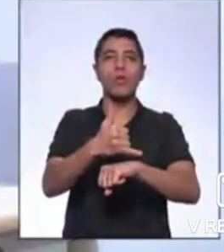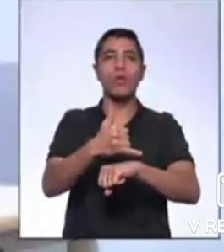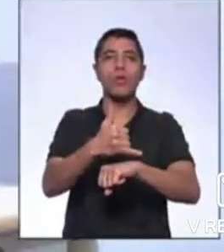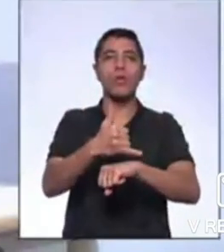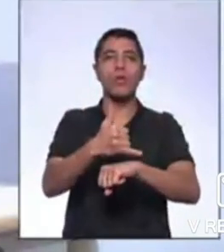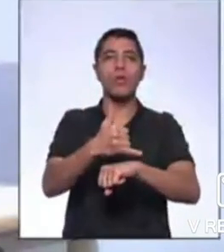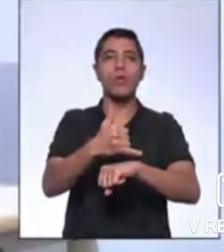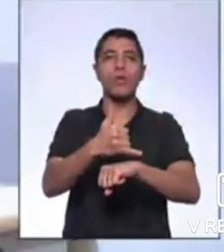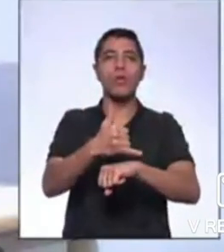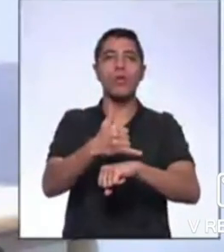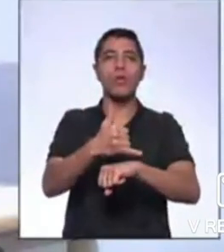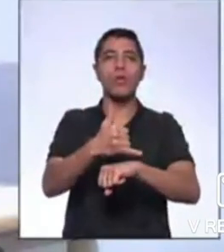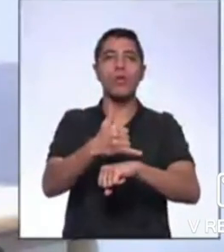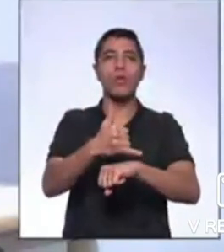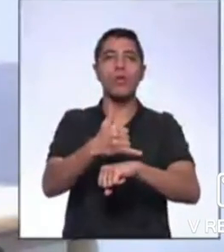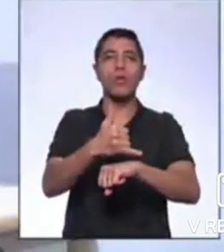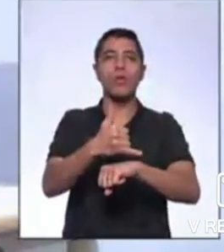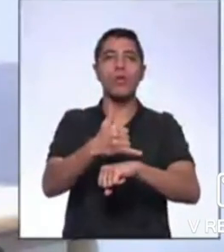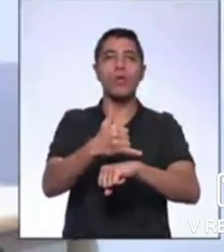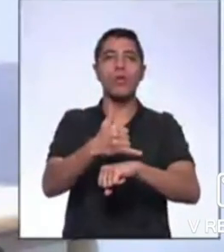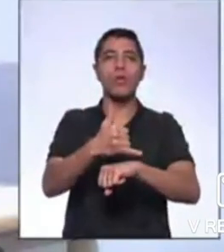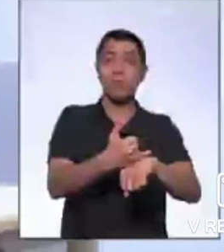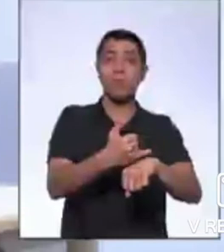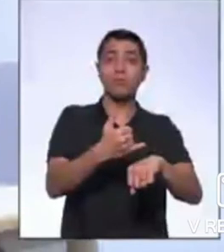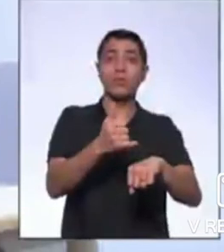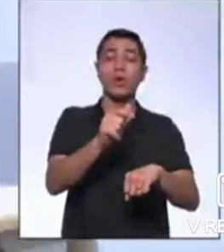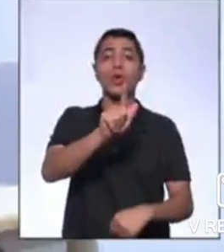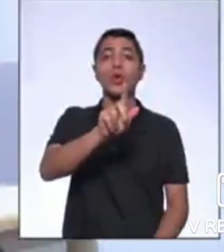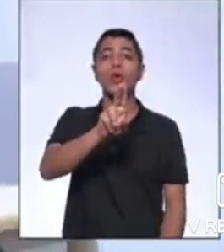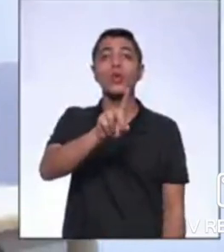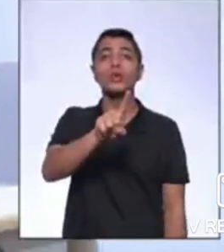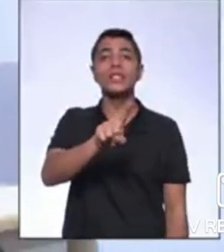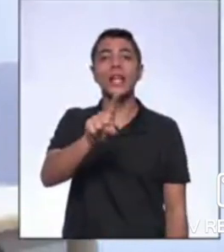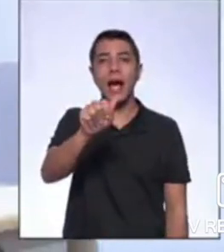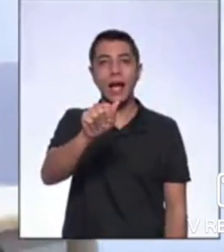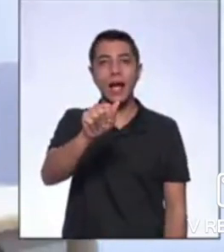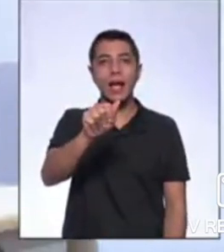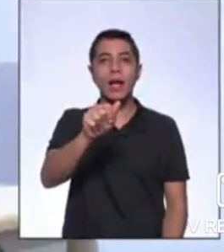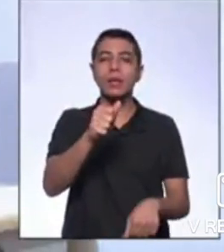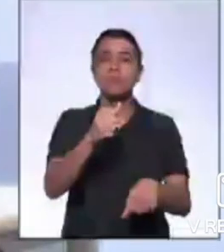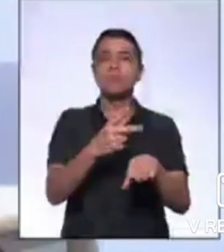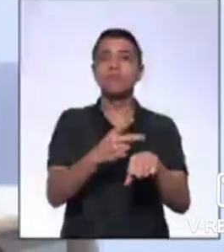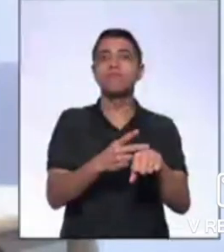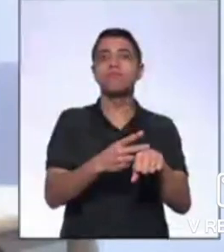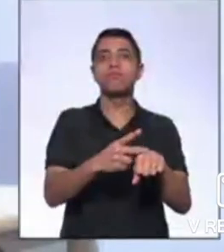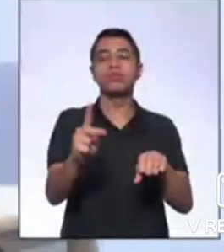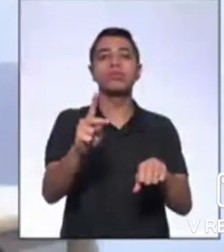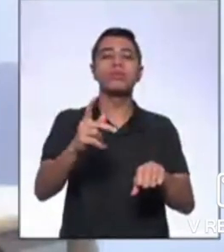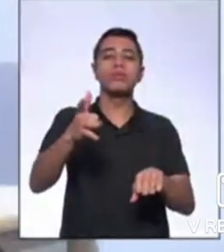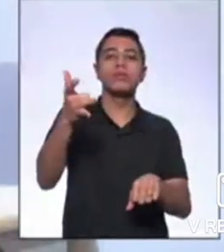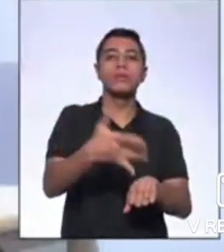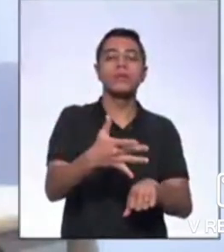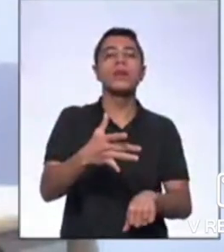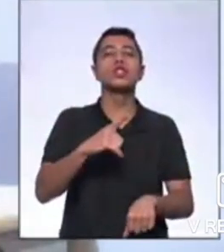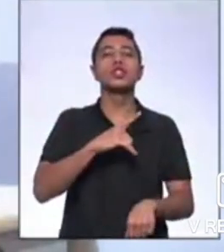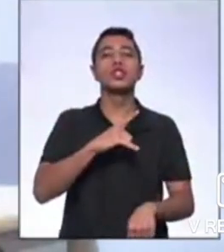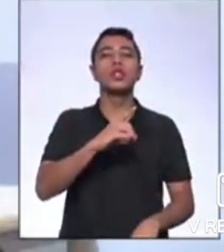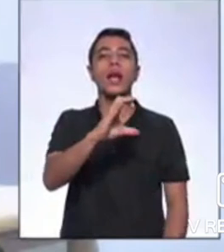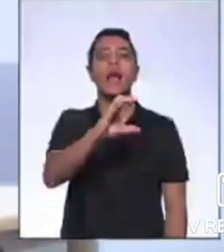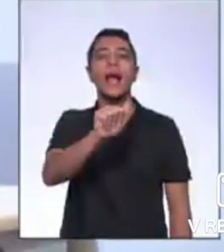ferro guza, né, da escória. O que, que é o ferro guza? É o ferro que contém uma porcentagem de carbono que ele se